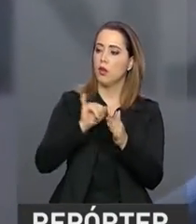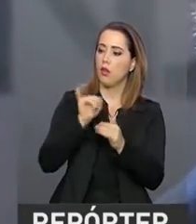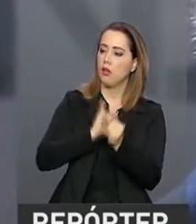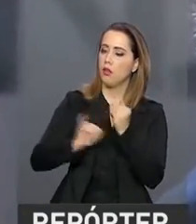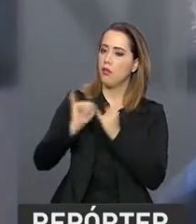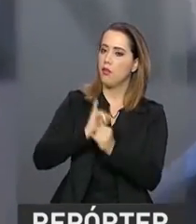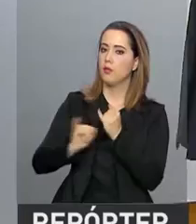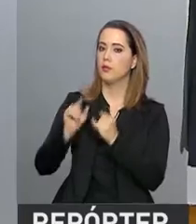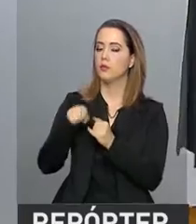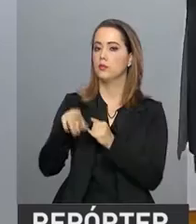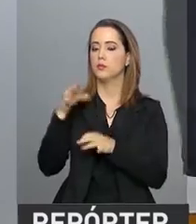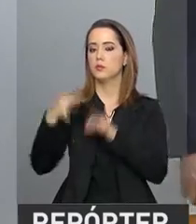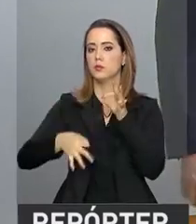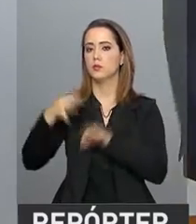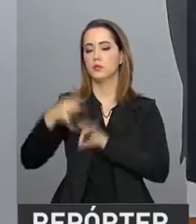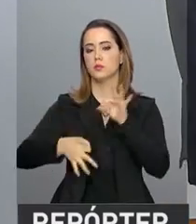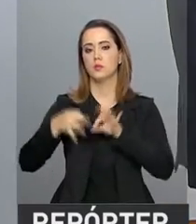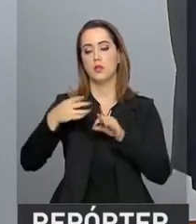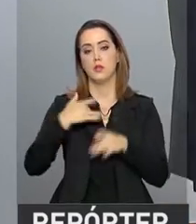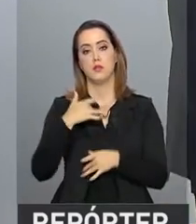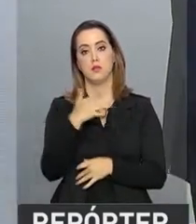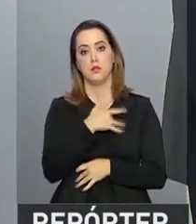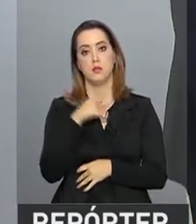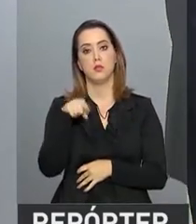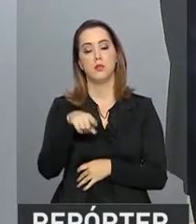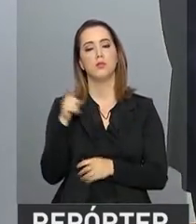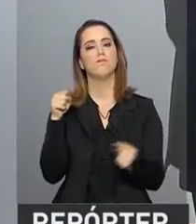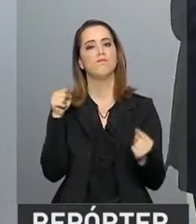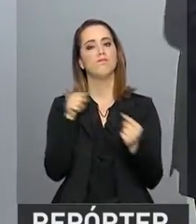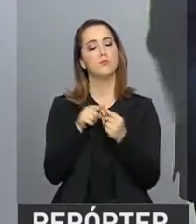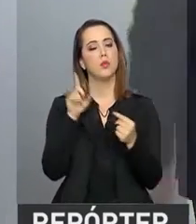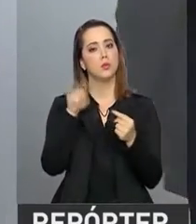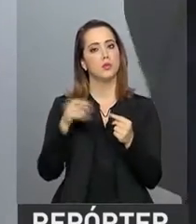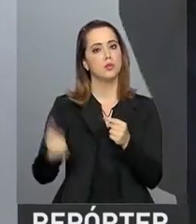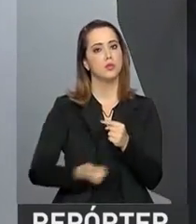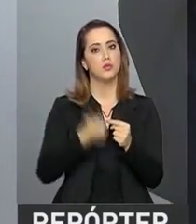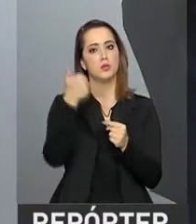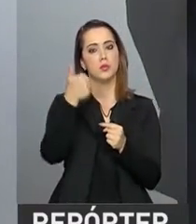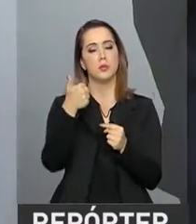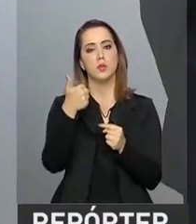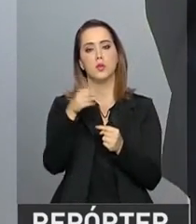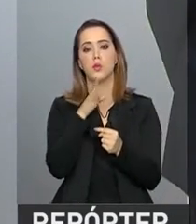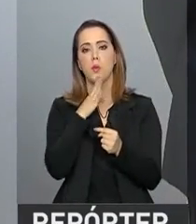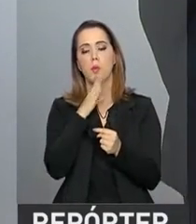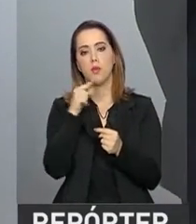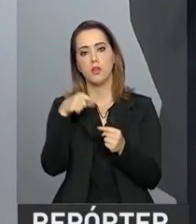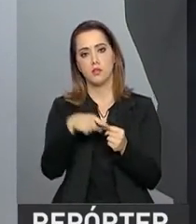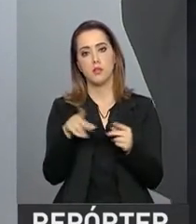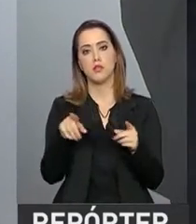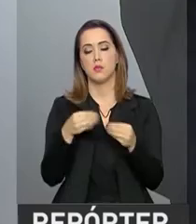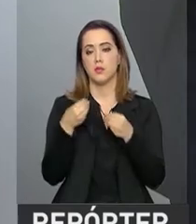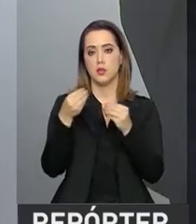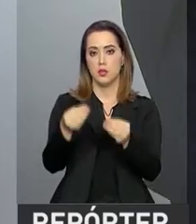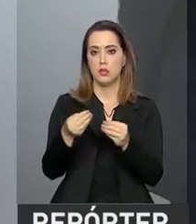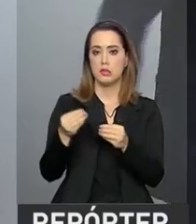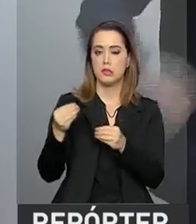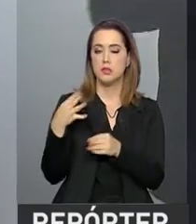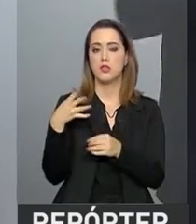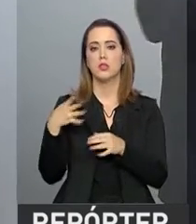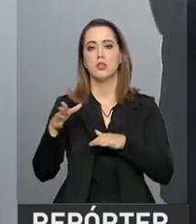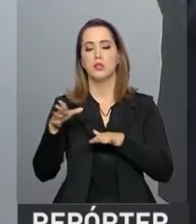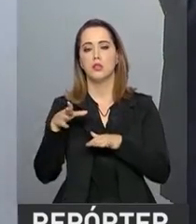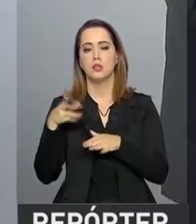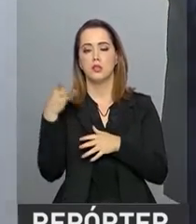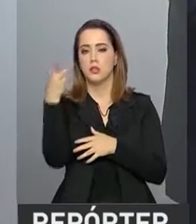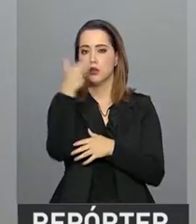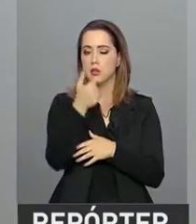de ações ligadas à área de saúde o objetivo principal é melhorar os conhecimentos técnicos dos magistrados dando celeridade e